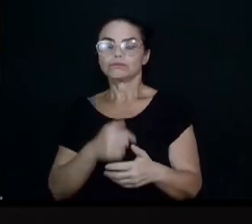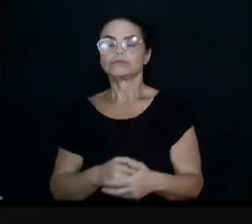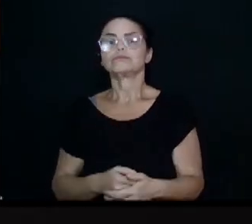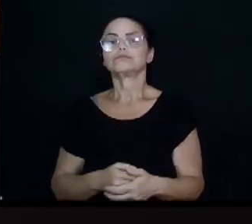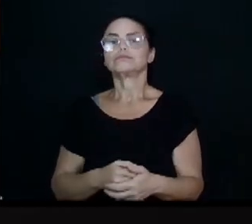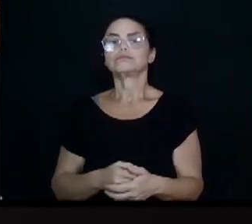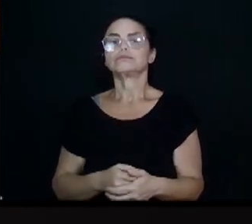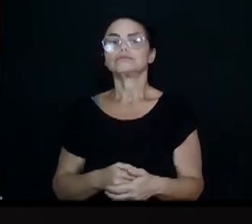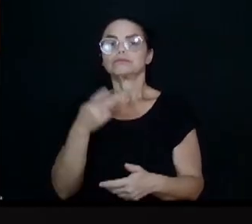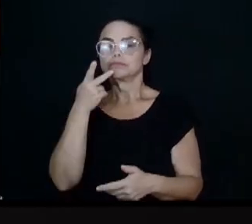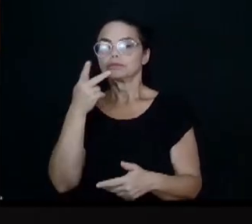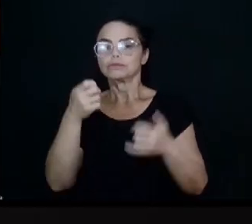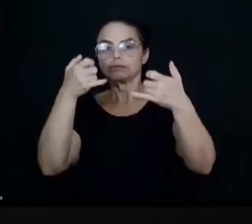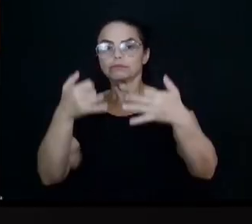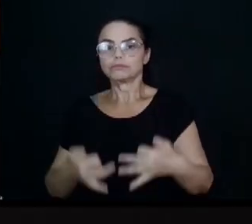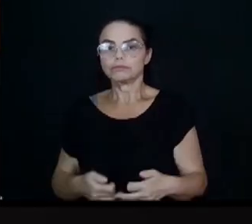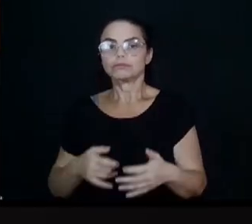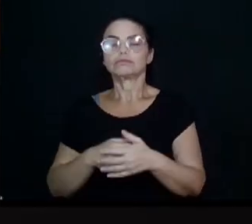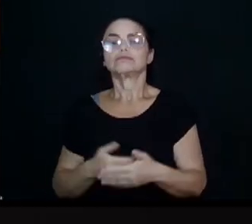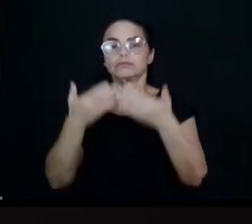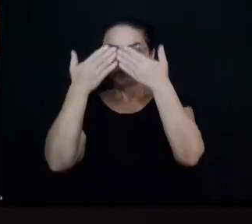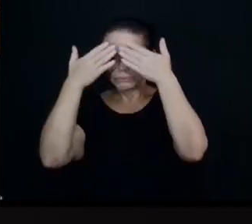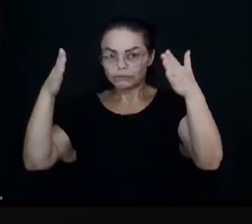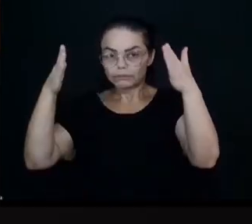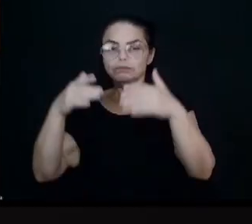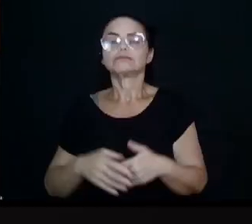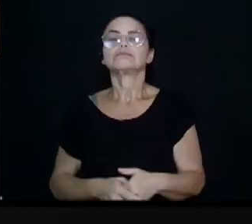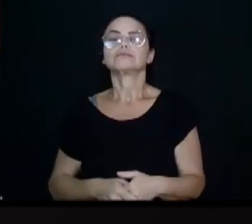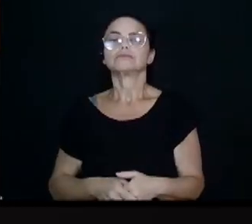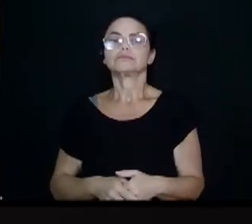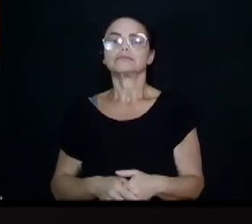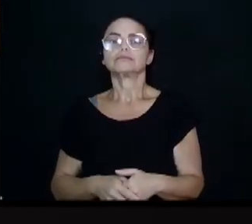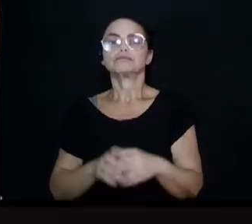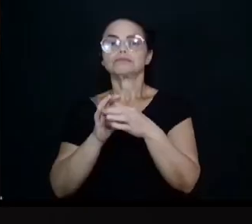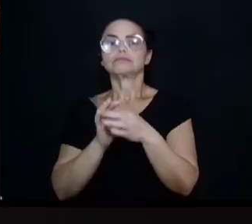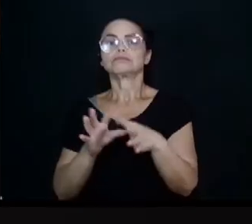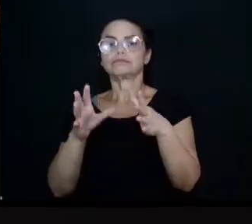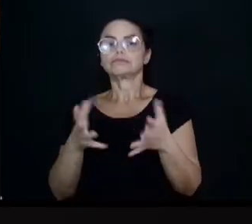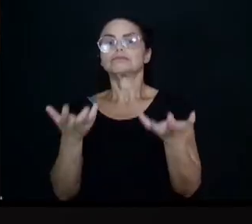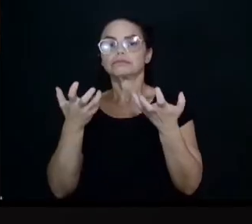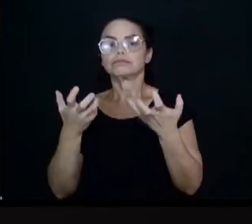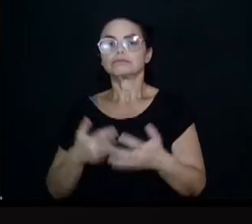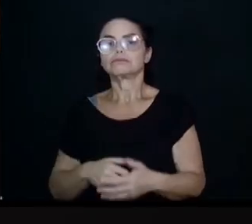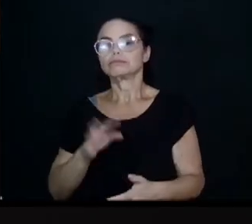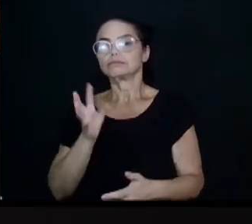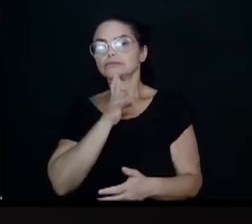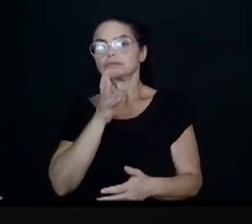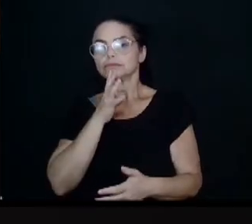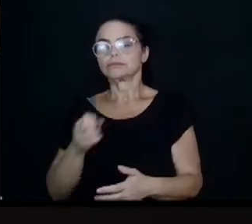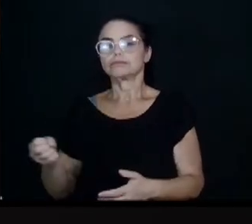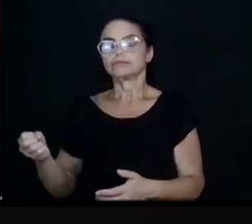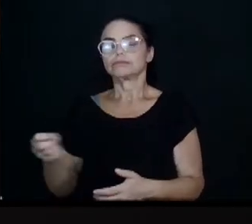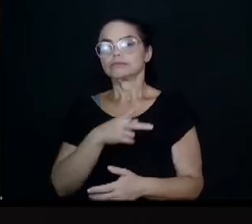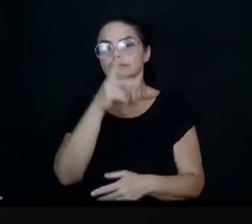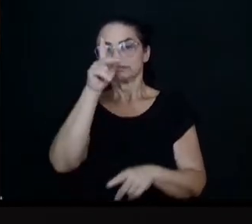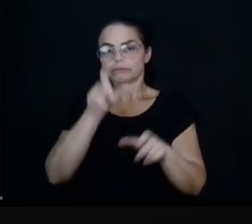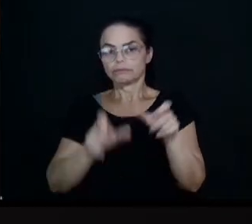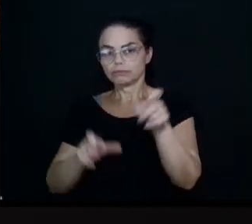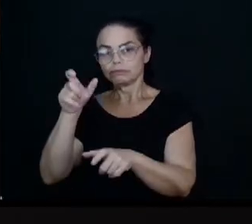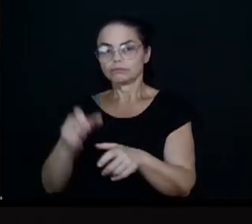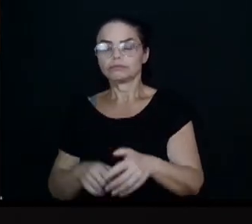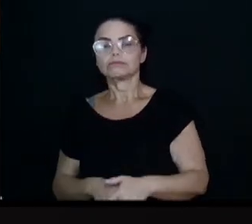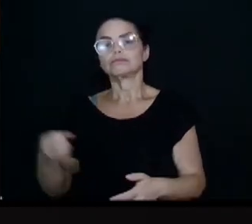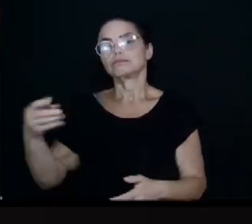que ele vem de cabeça aberta, mente aberta, disposto a conhecer novas pessoas, fazer novas